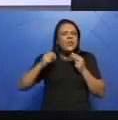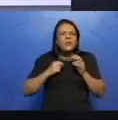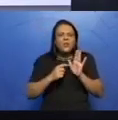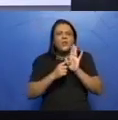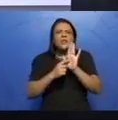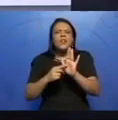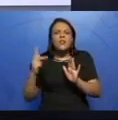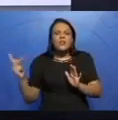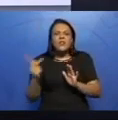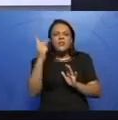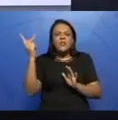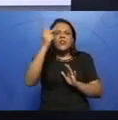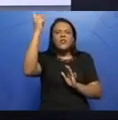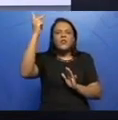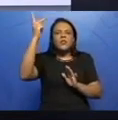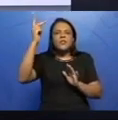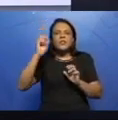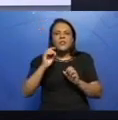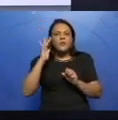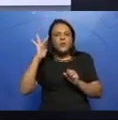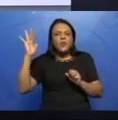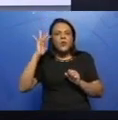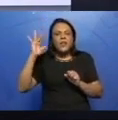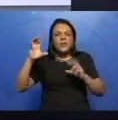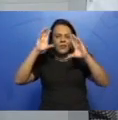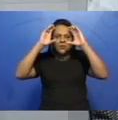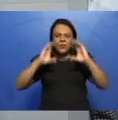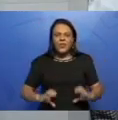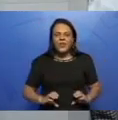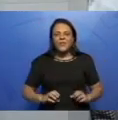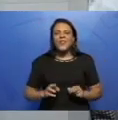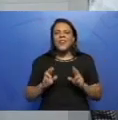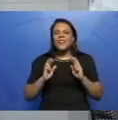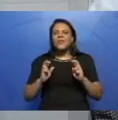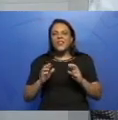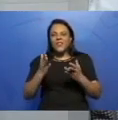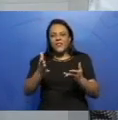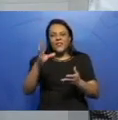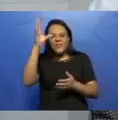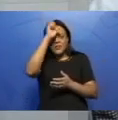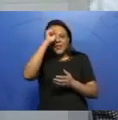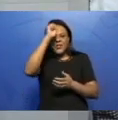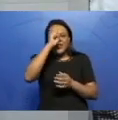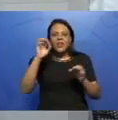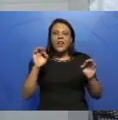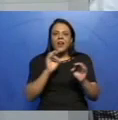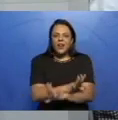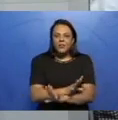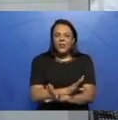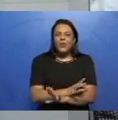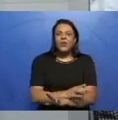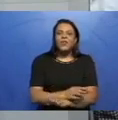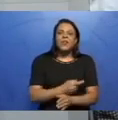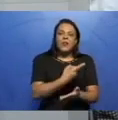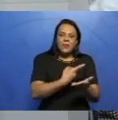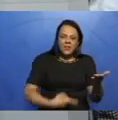filosóficos. Espero que vocês tenham entendido. A nossa aula acaba por aqui. Vocês têm todo esse conteúdo no material